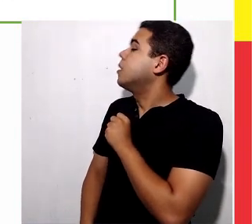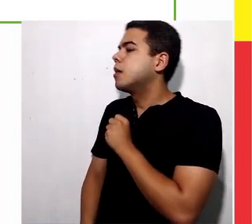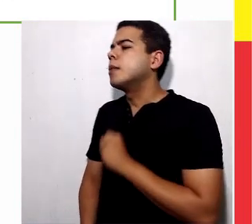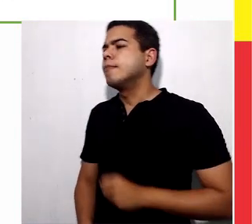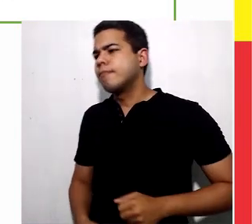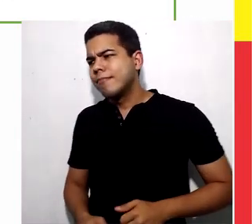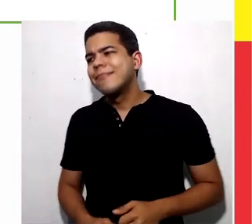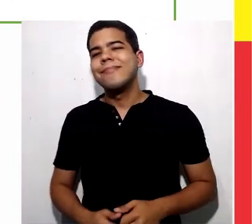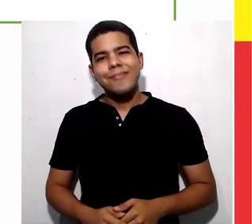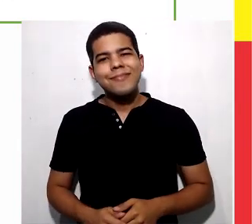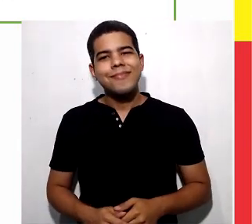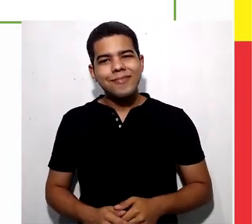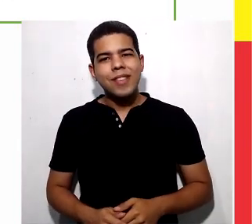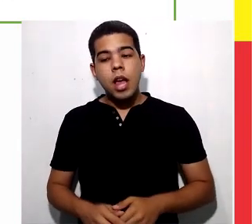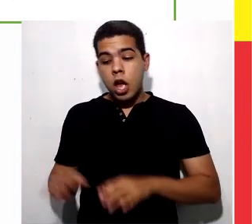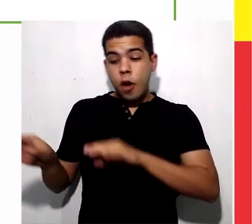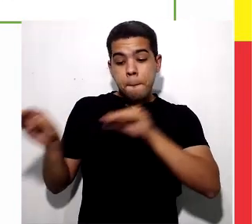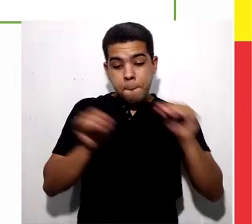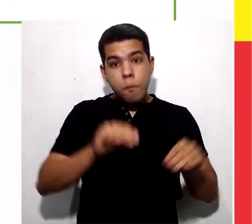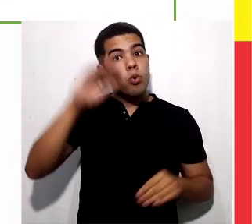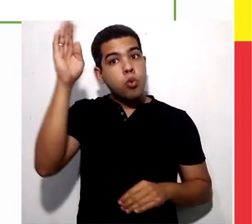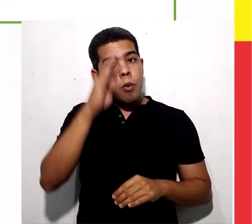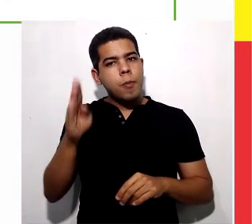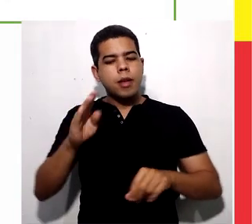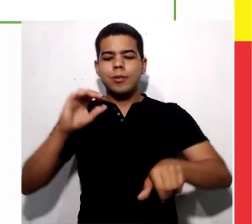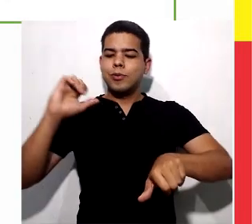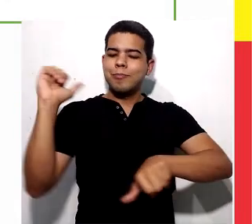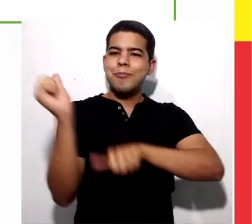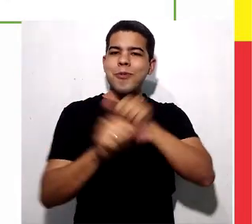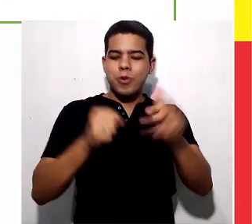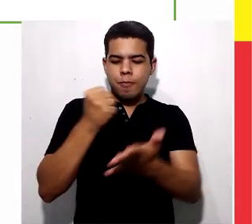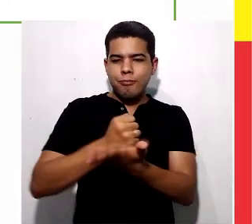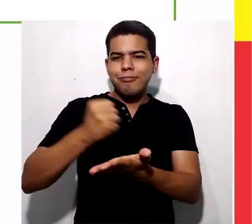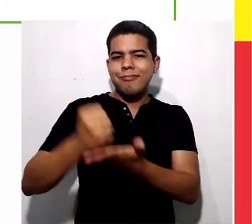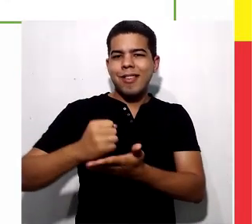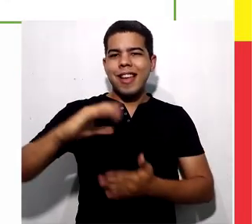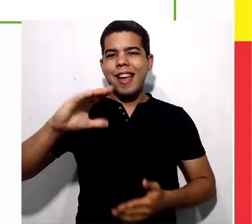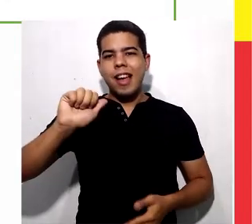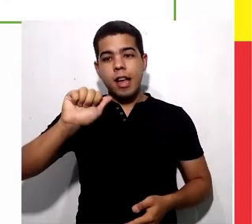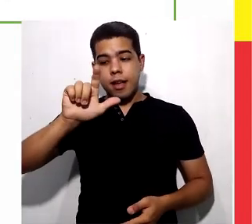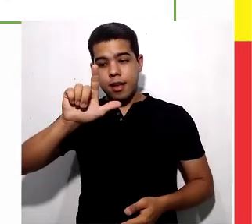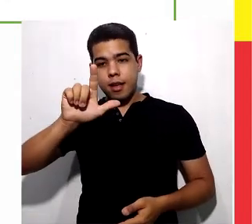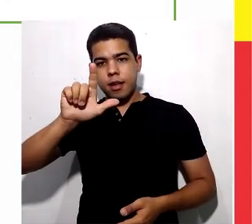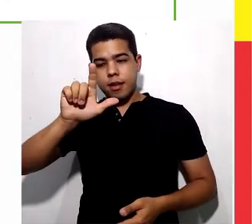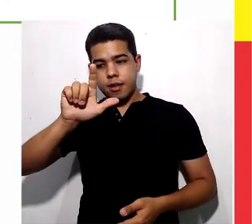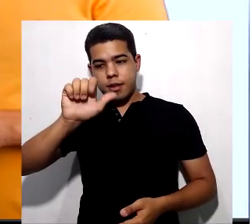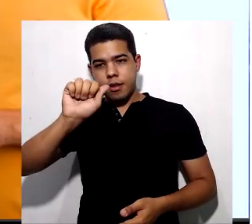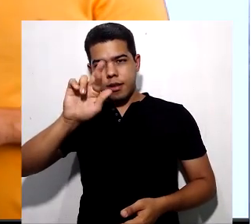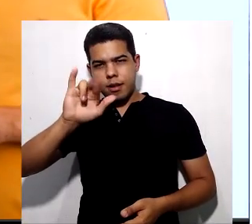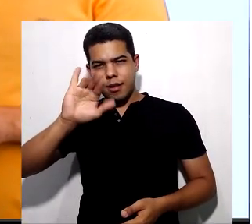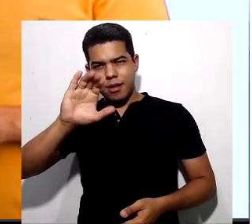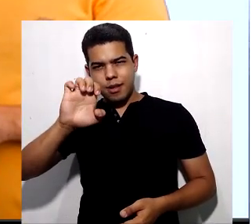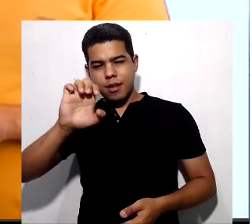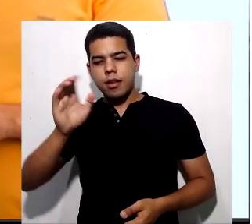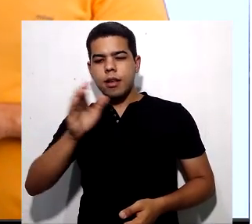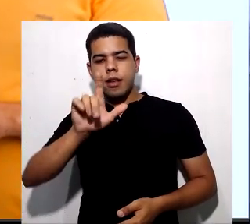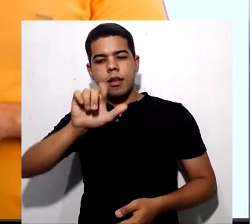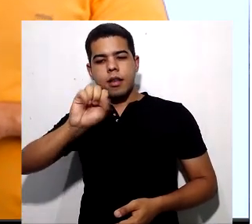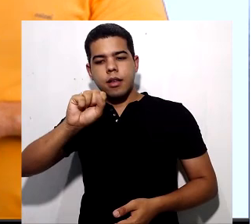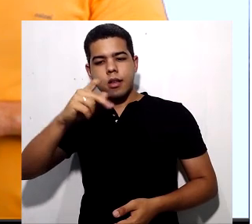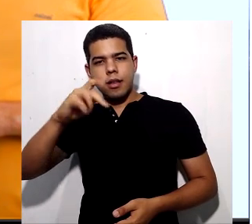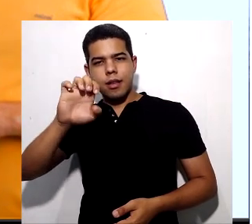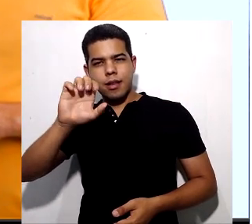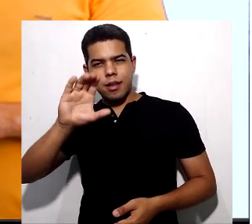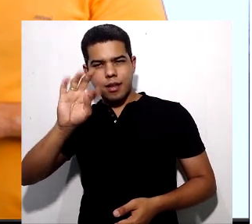tabelião colocou Clarice Lispector. Vamos conhecer também, Samuel, que em uma entrevista entrevista, que justamente é a última entrevista dela,